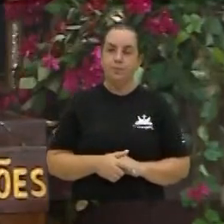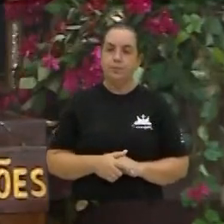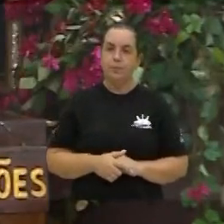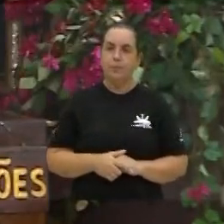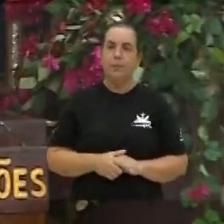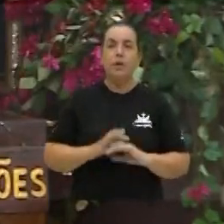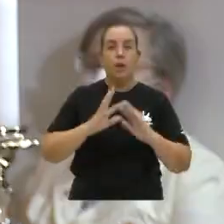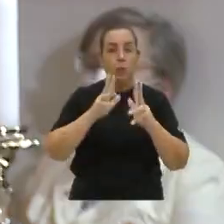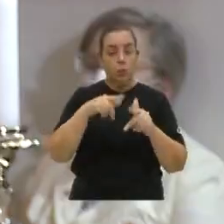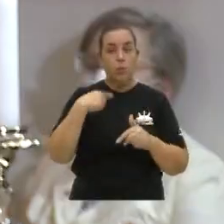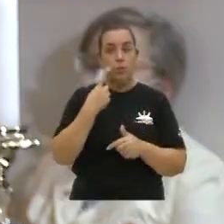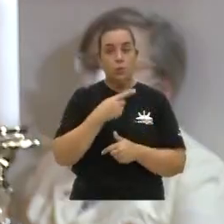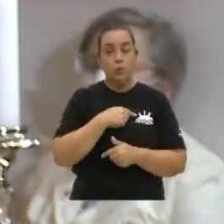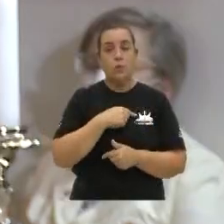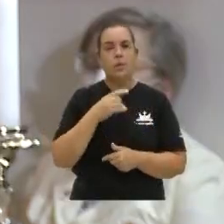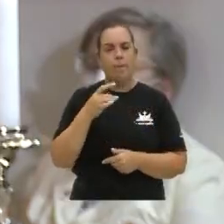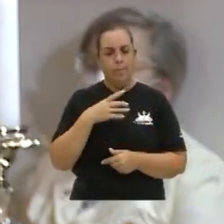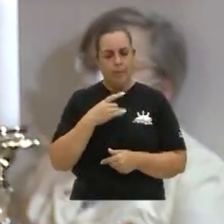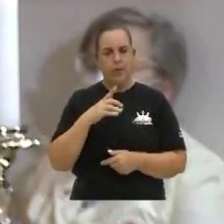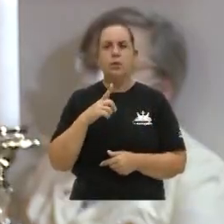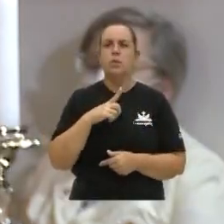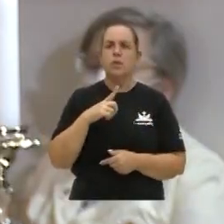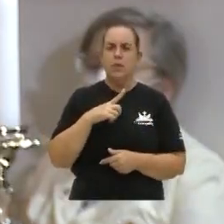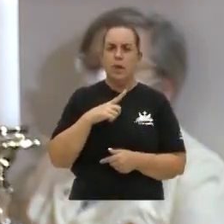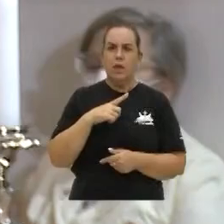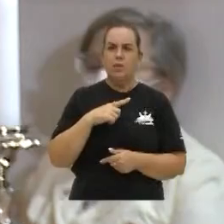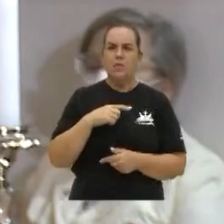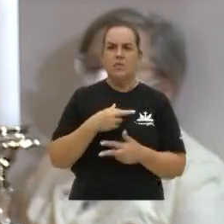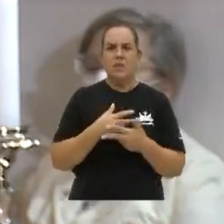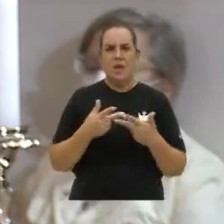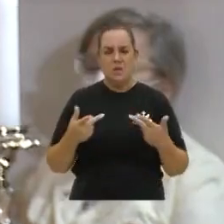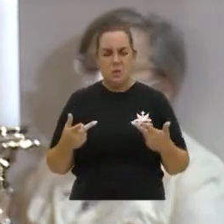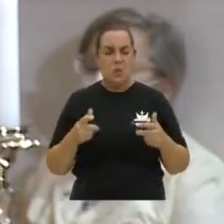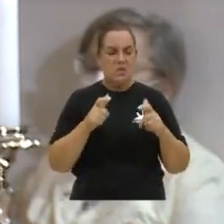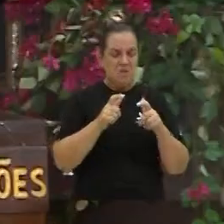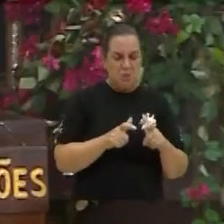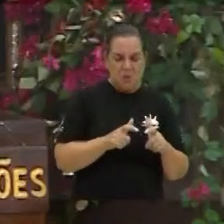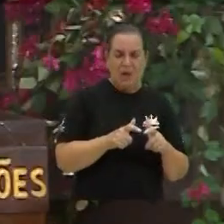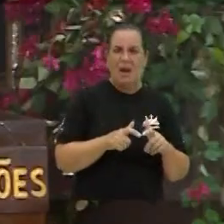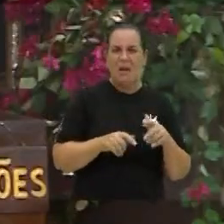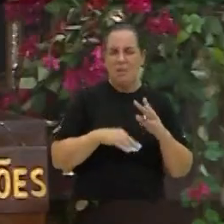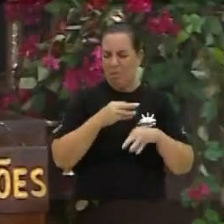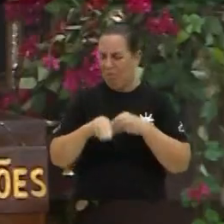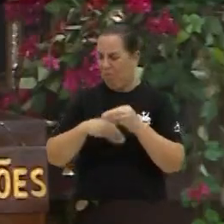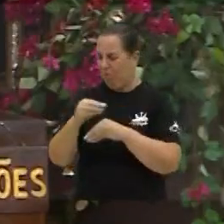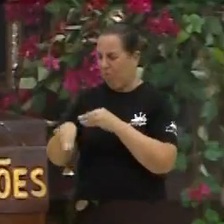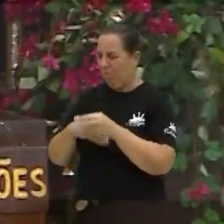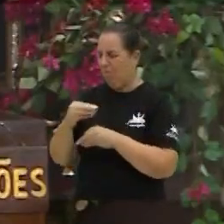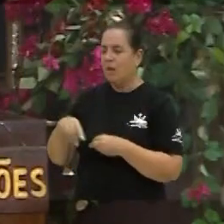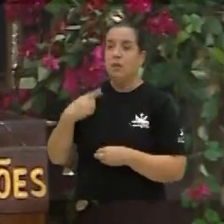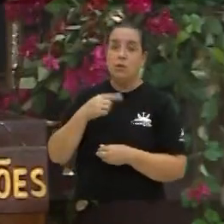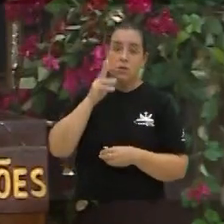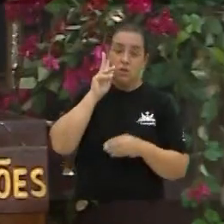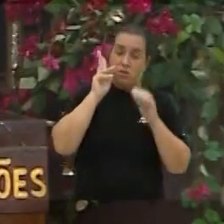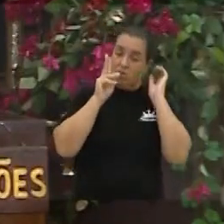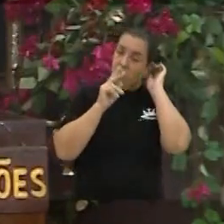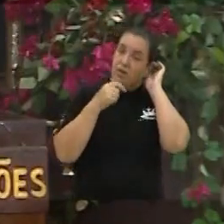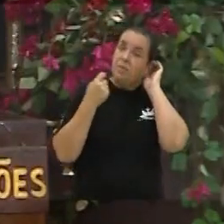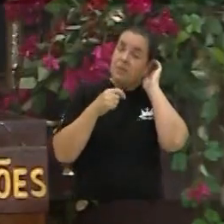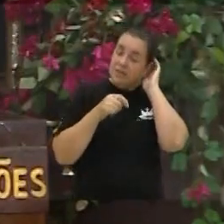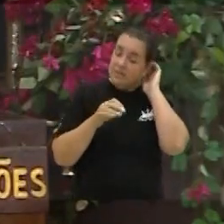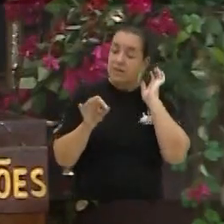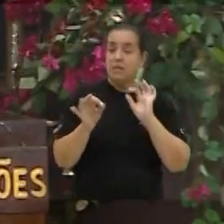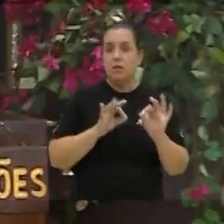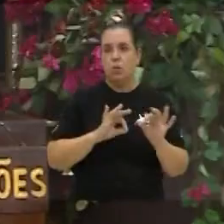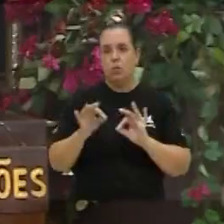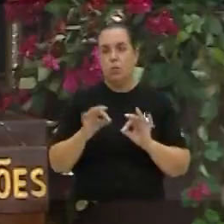todos nós temos os nossos medos, nós temos as nossas gavetas bagunçadas da nossa história.